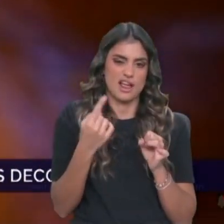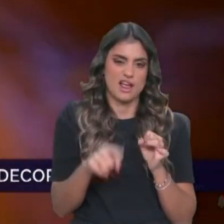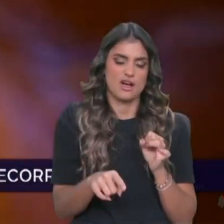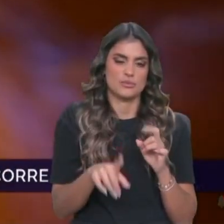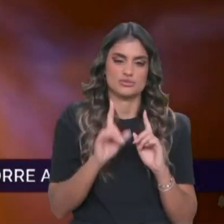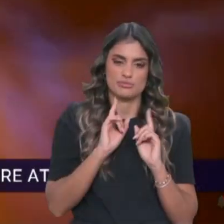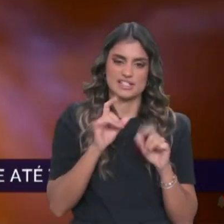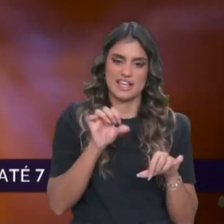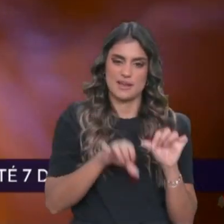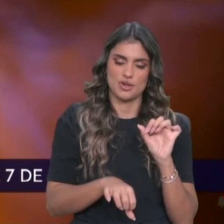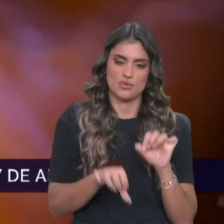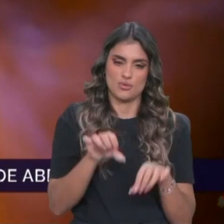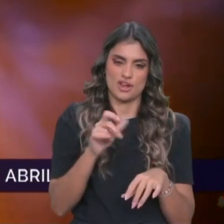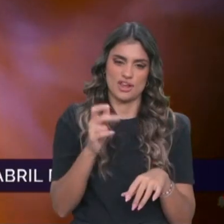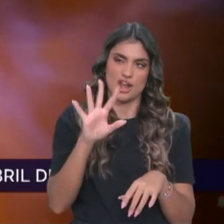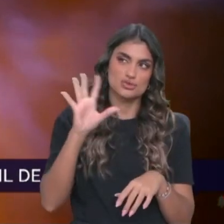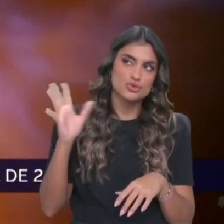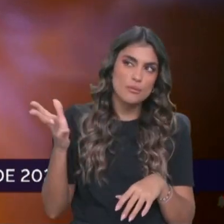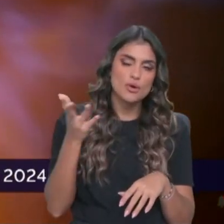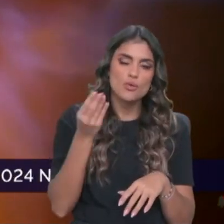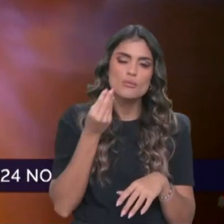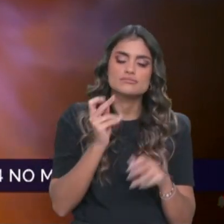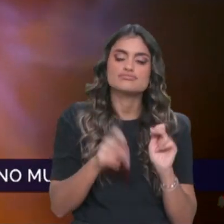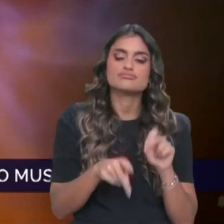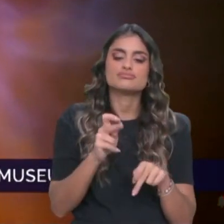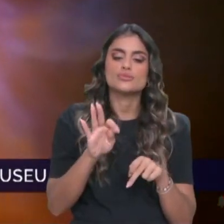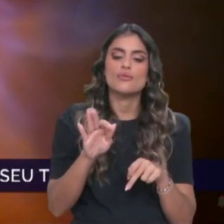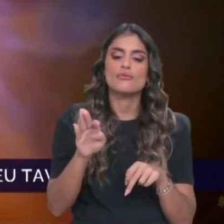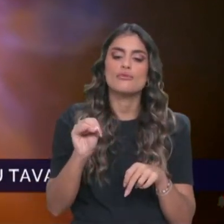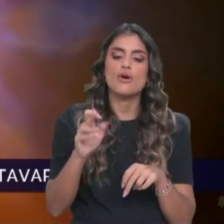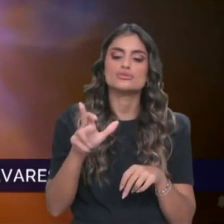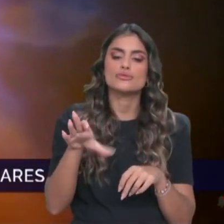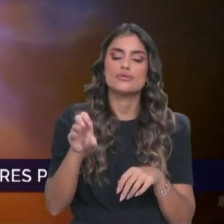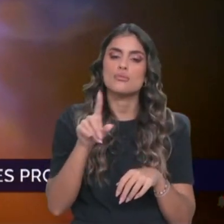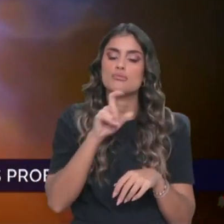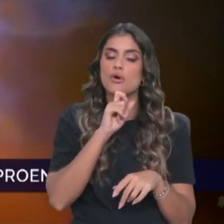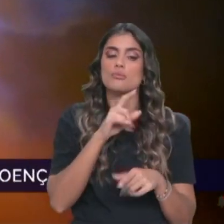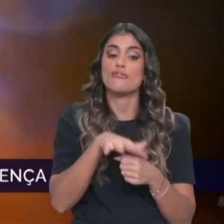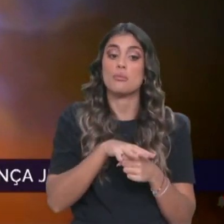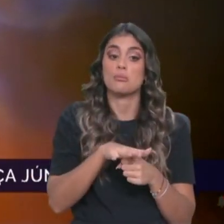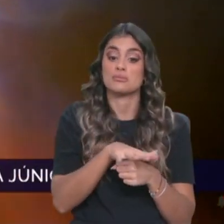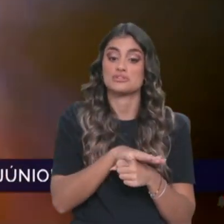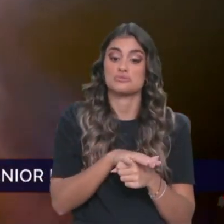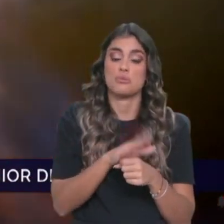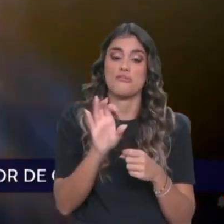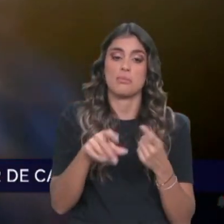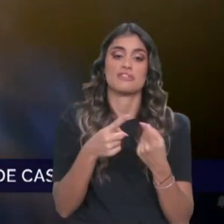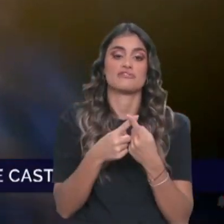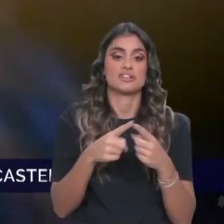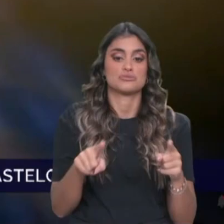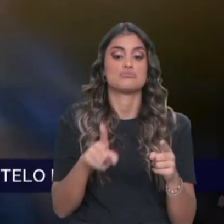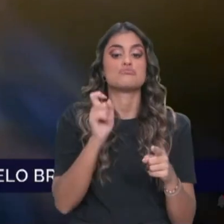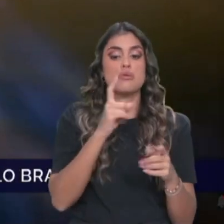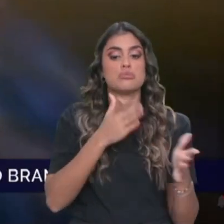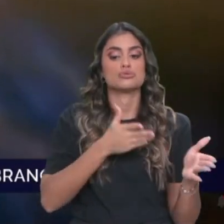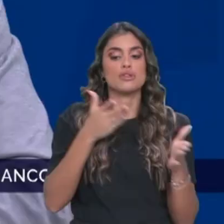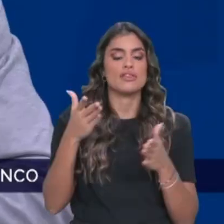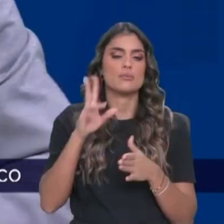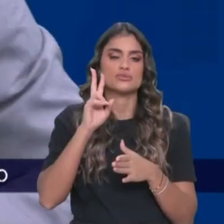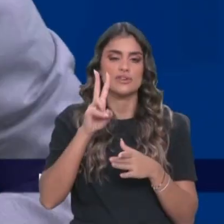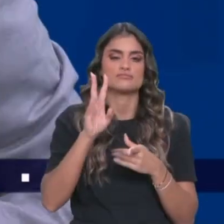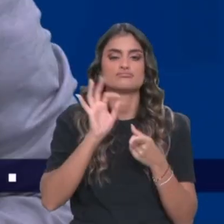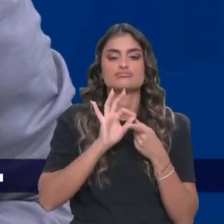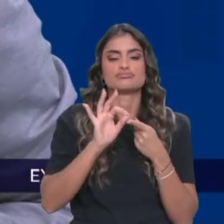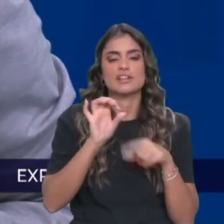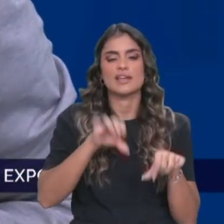mistério químico e astronómico que é de onde é que vem este fósforo. Deve haver outra fonte para a existência do fósforo. Por outro lado, vamos a outro elemento químico,